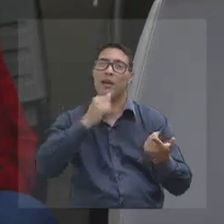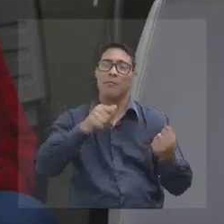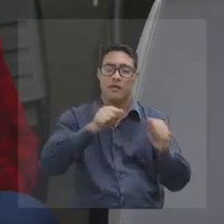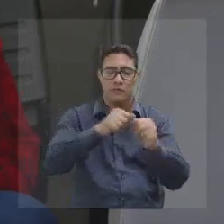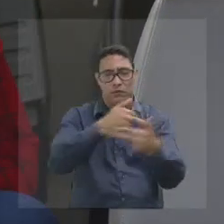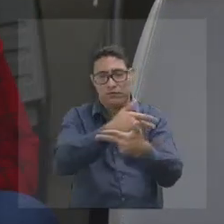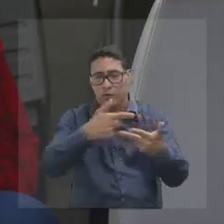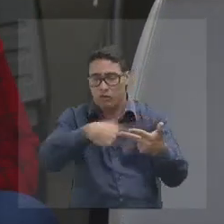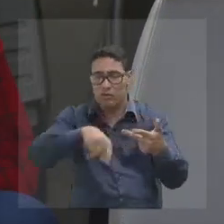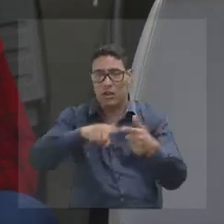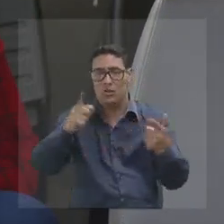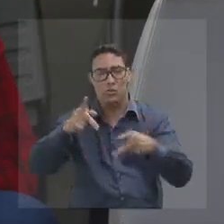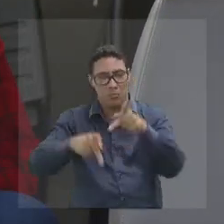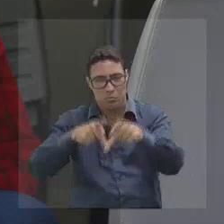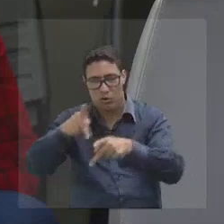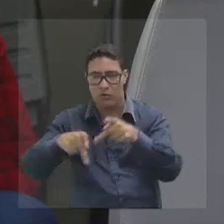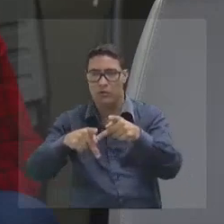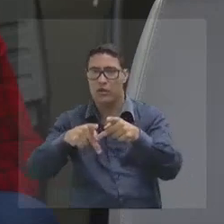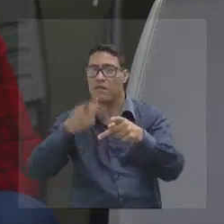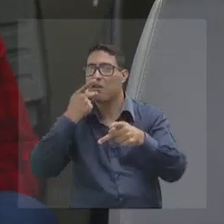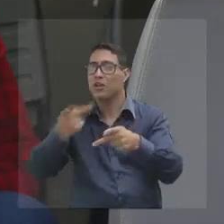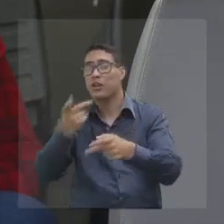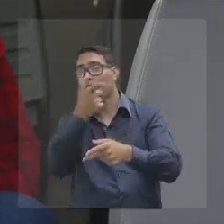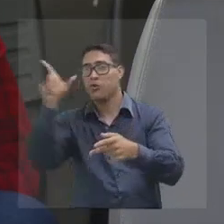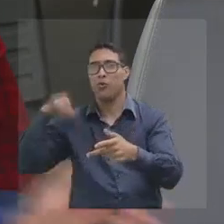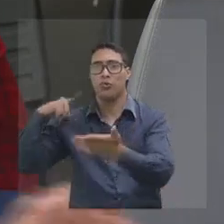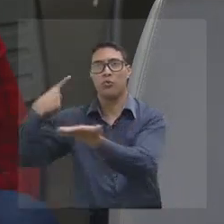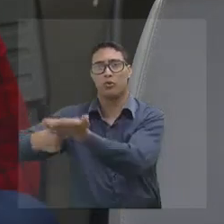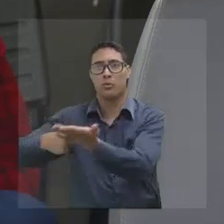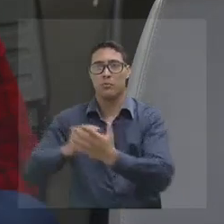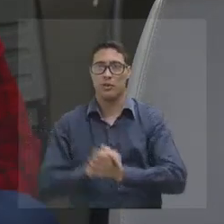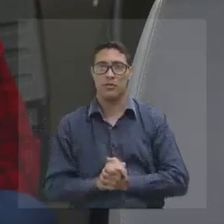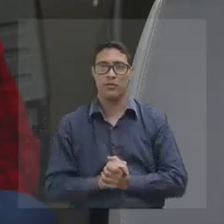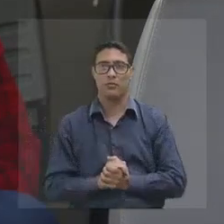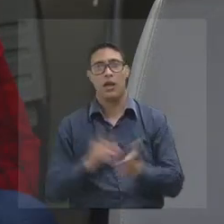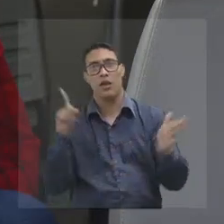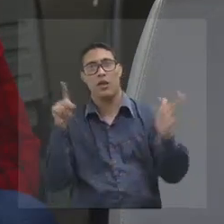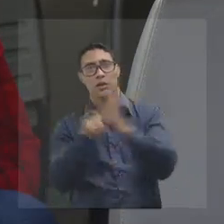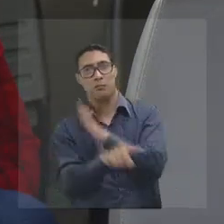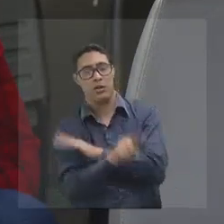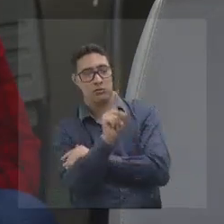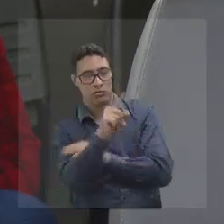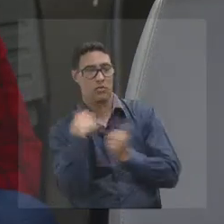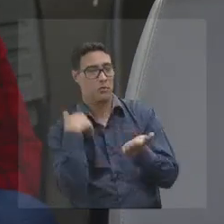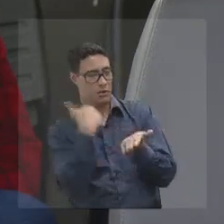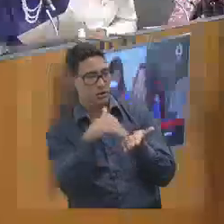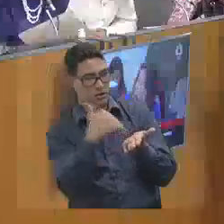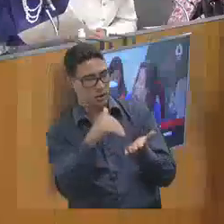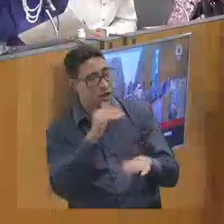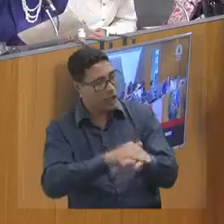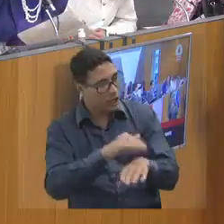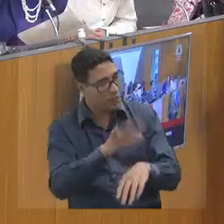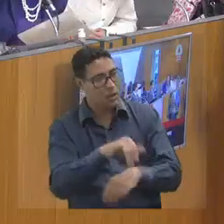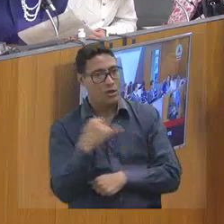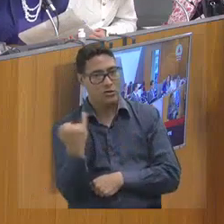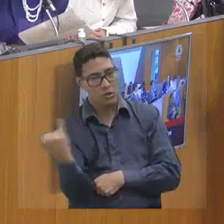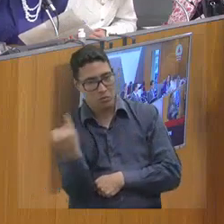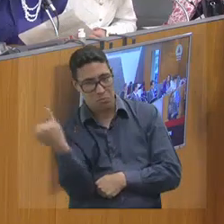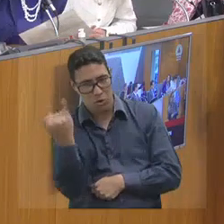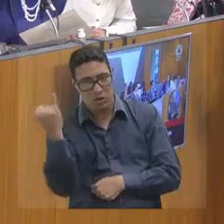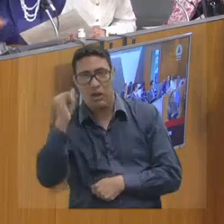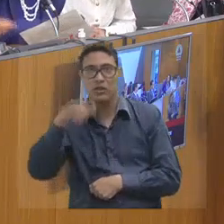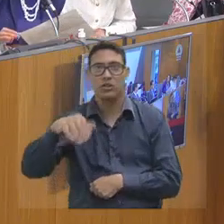alegando que estava em outro compromisso eu pergunto para secretária é mais importante